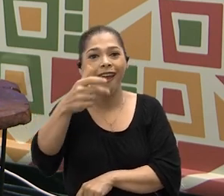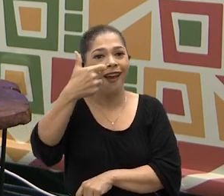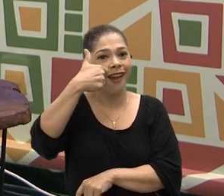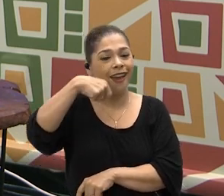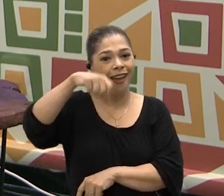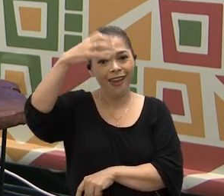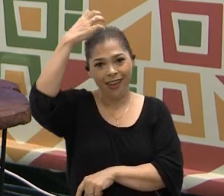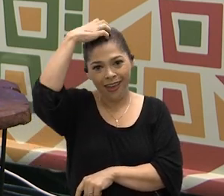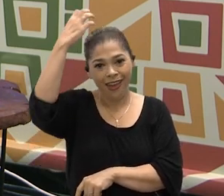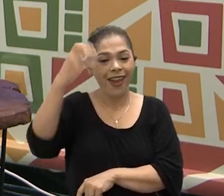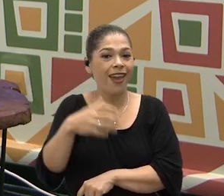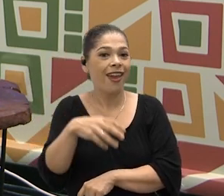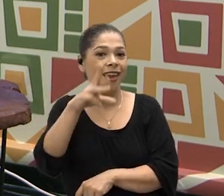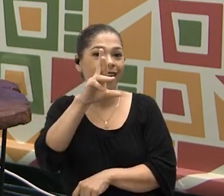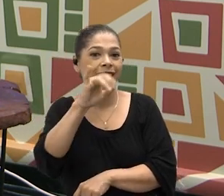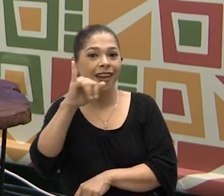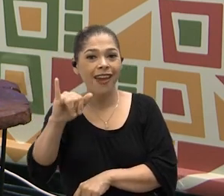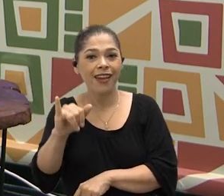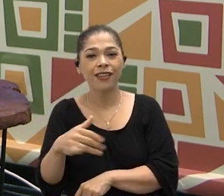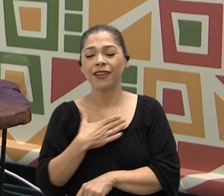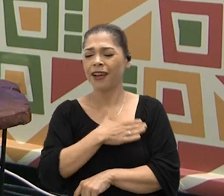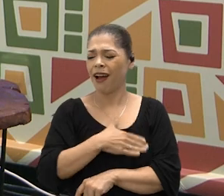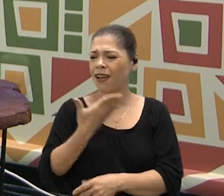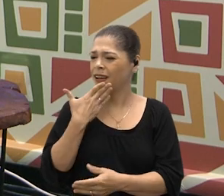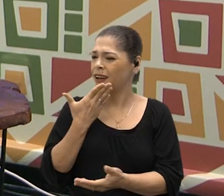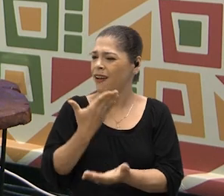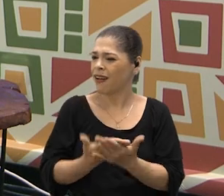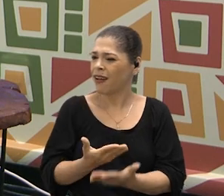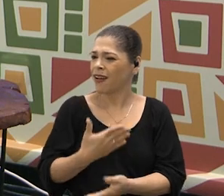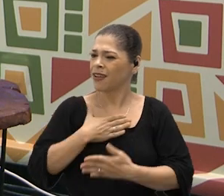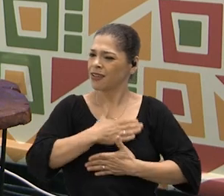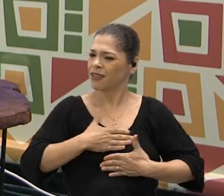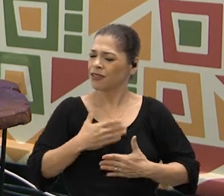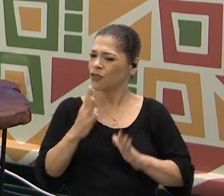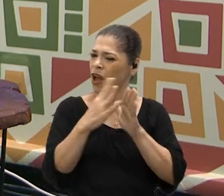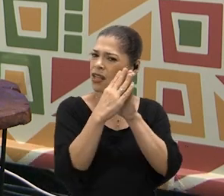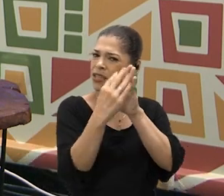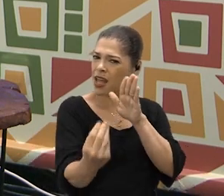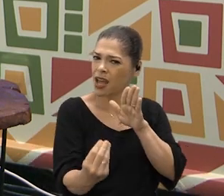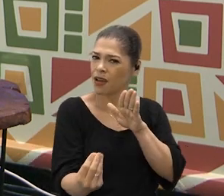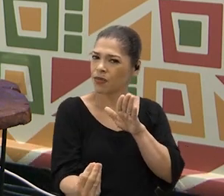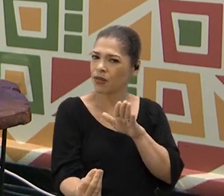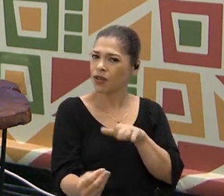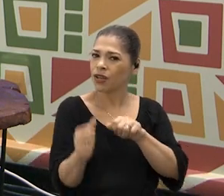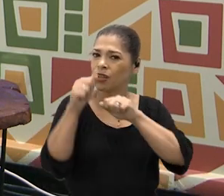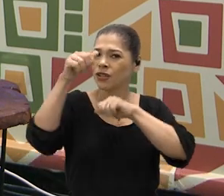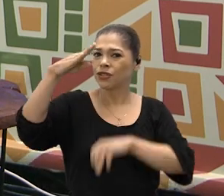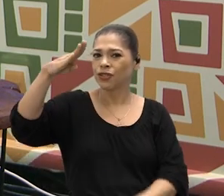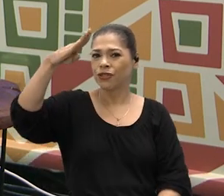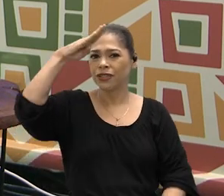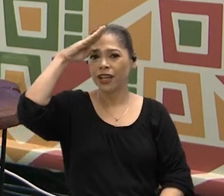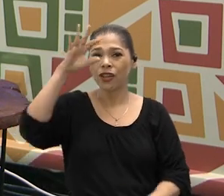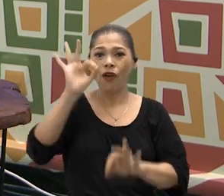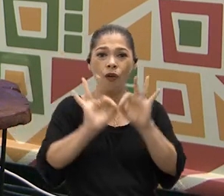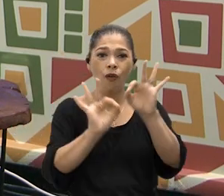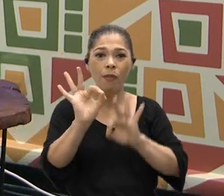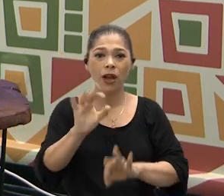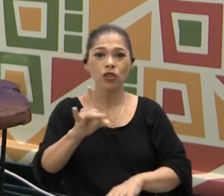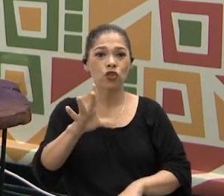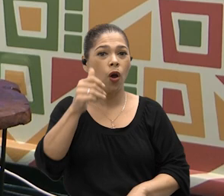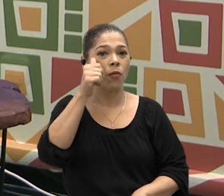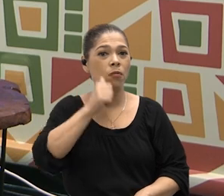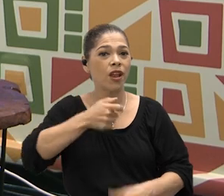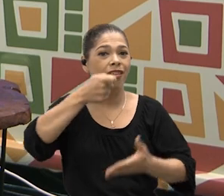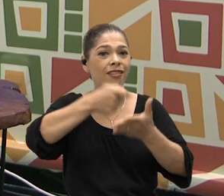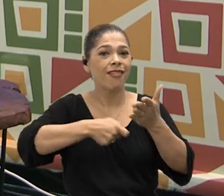né Muito satisfeitas e aquele exemplo de um exército formado só por mulheres que